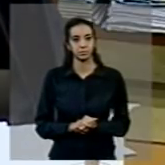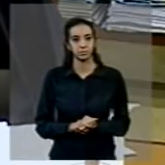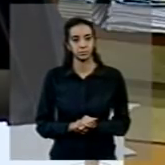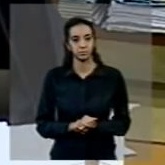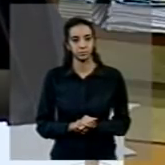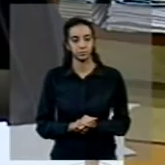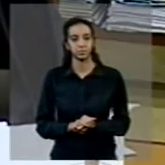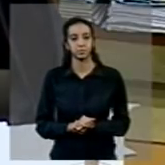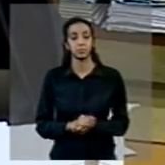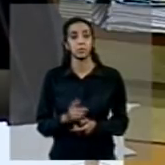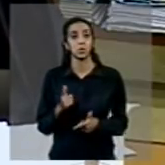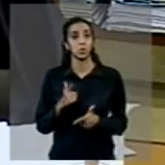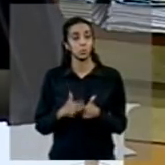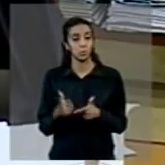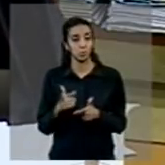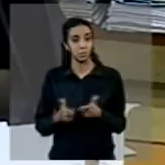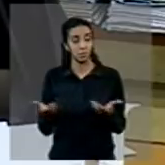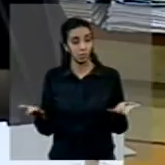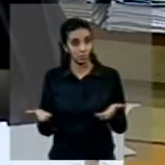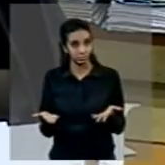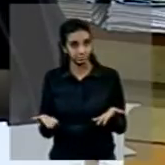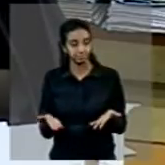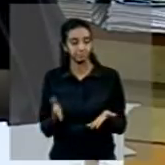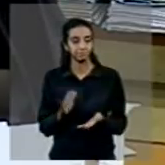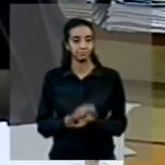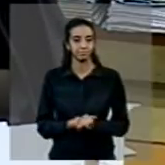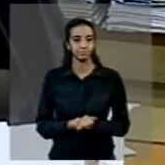o problema agora são